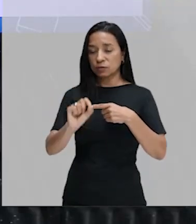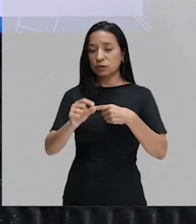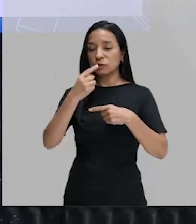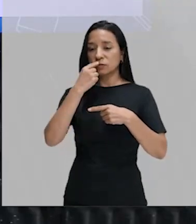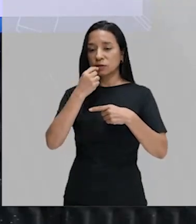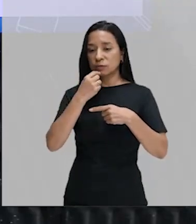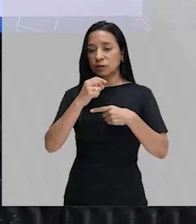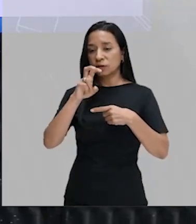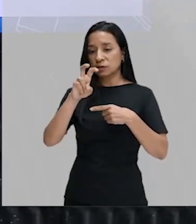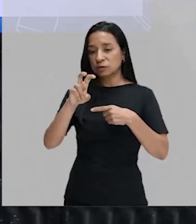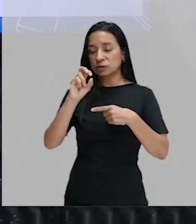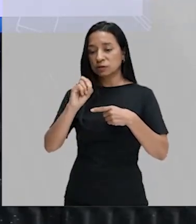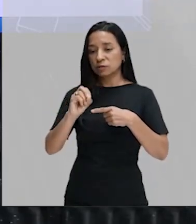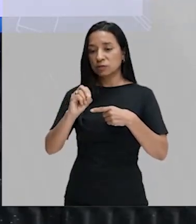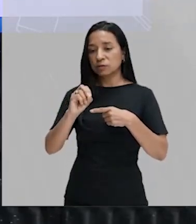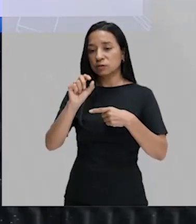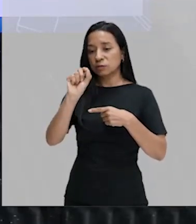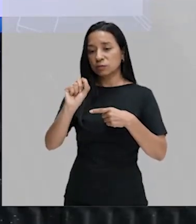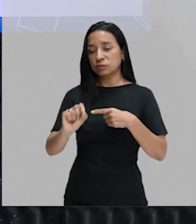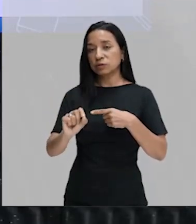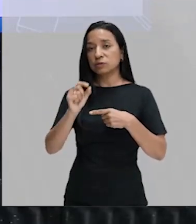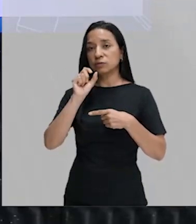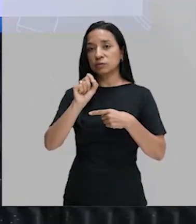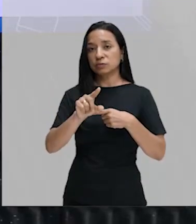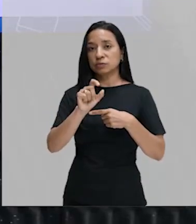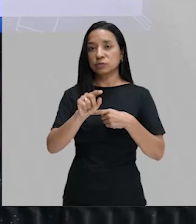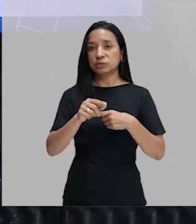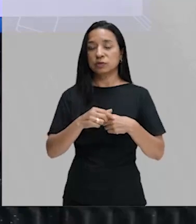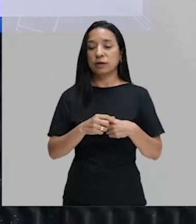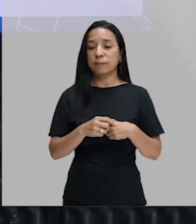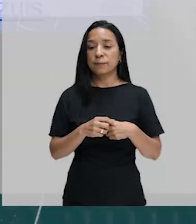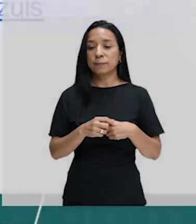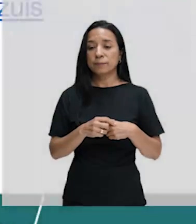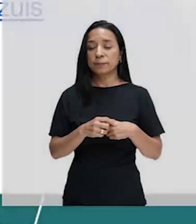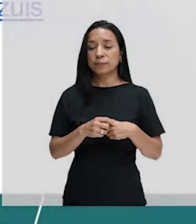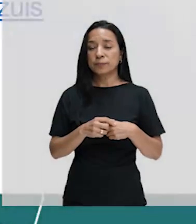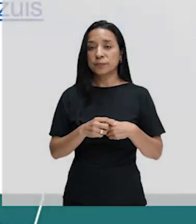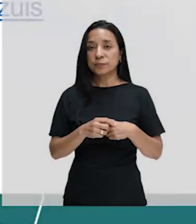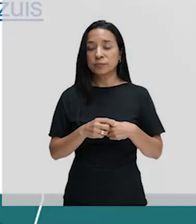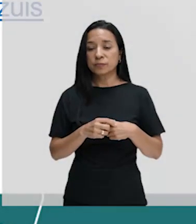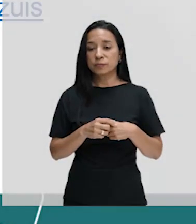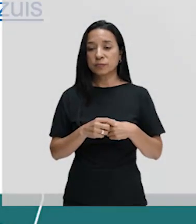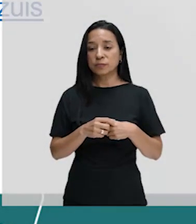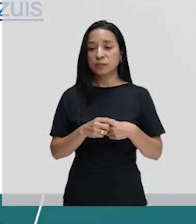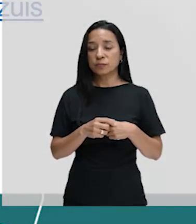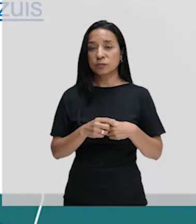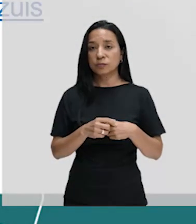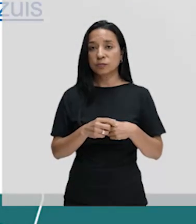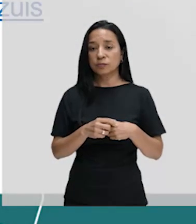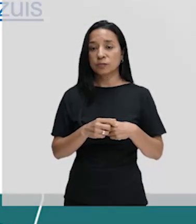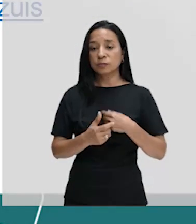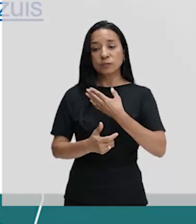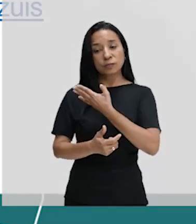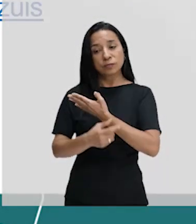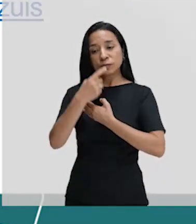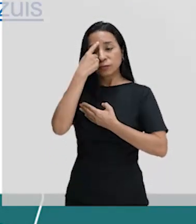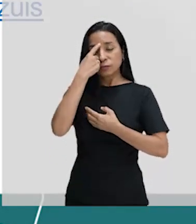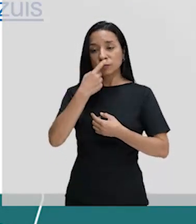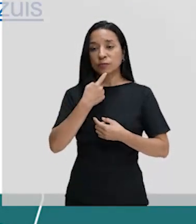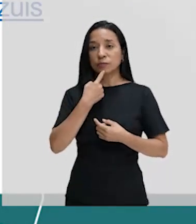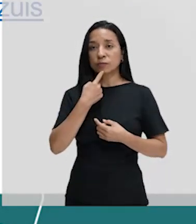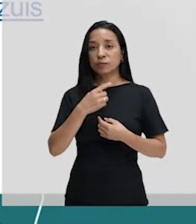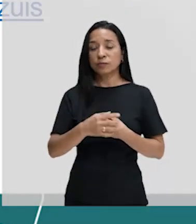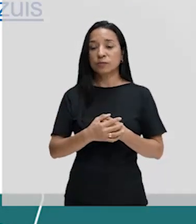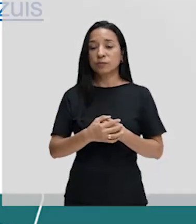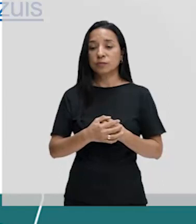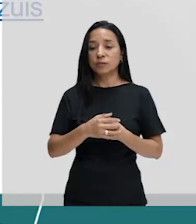para 50% azuis, ok? E nesse caso aqui, eu tenho 50% dos machos